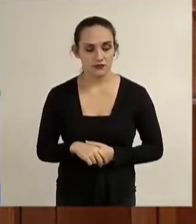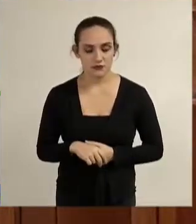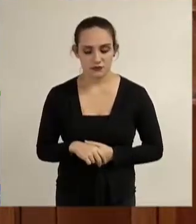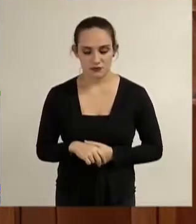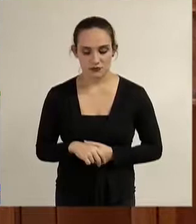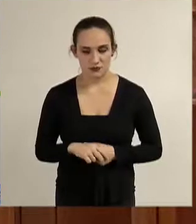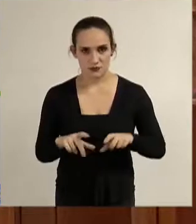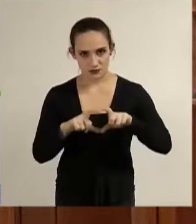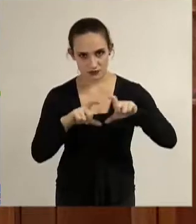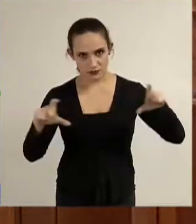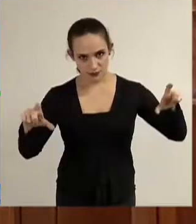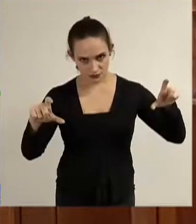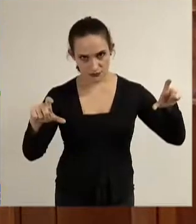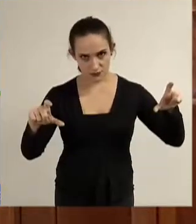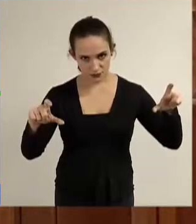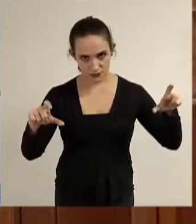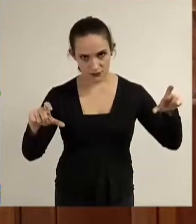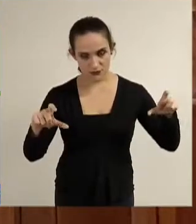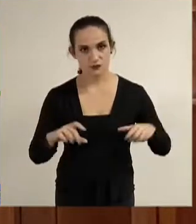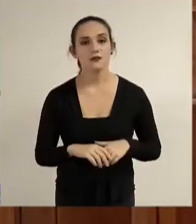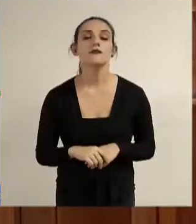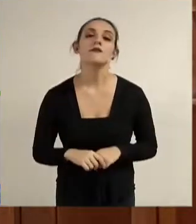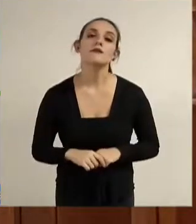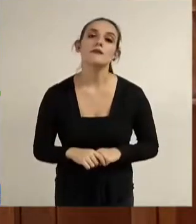vemos aqui uma frase